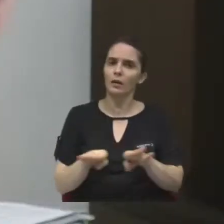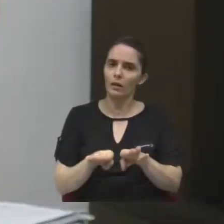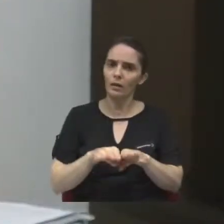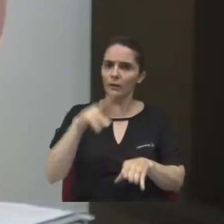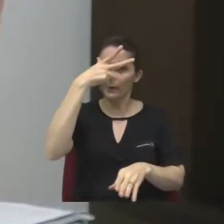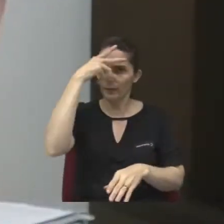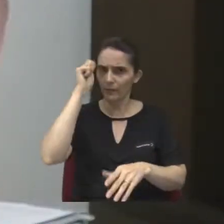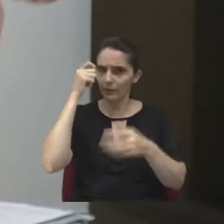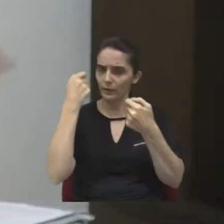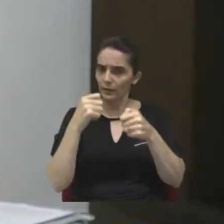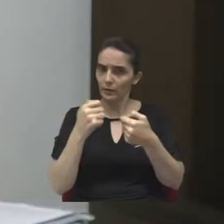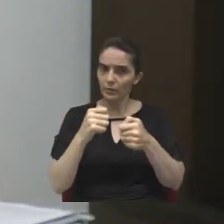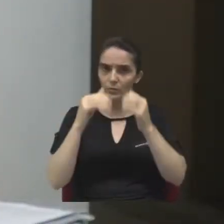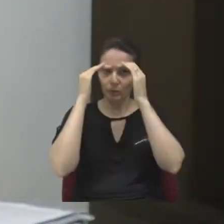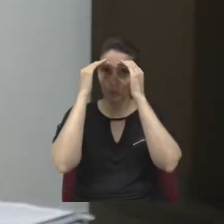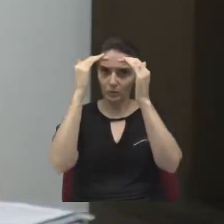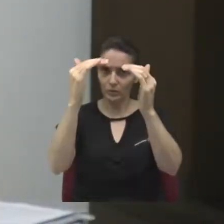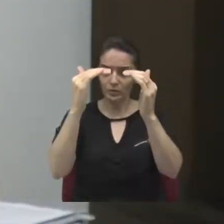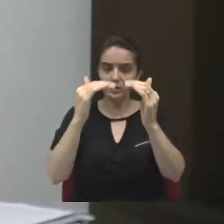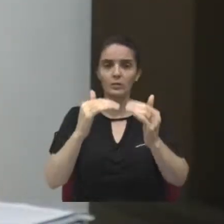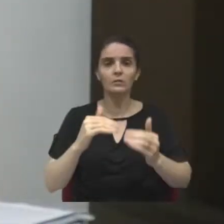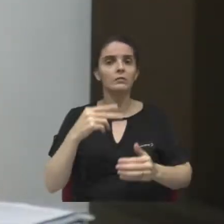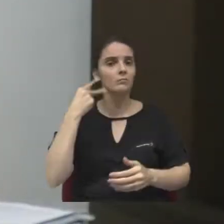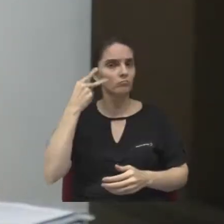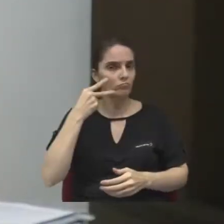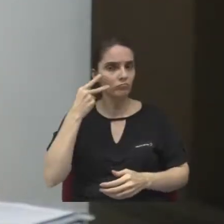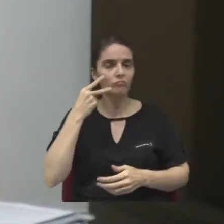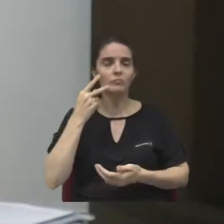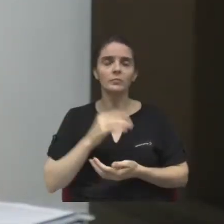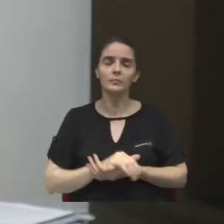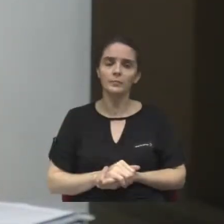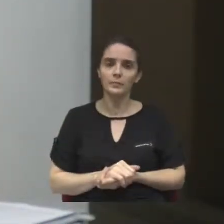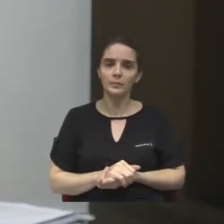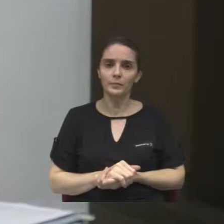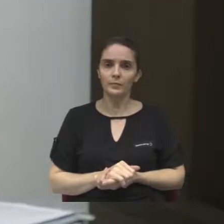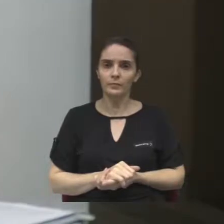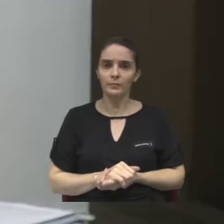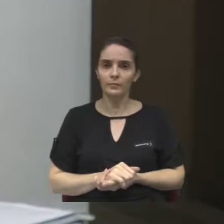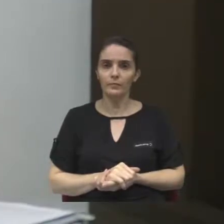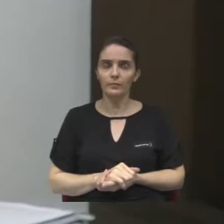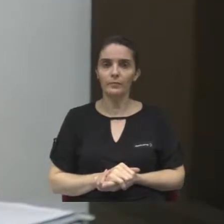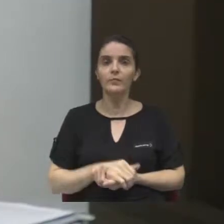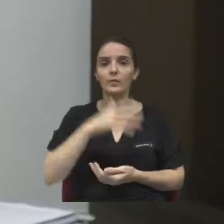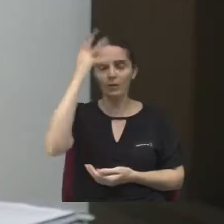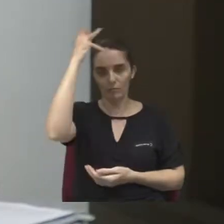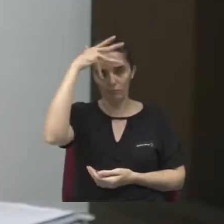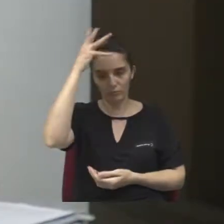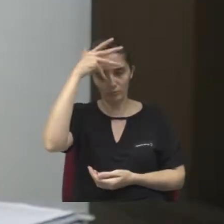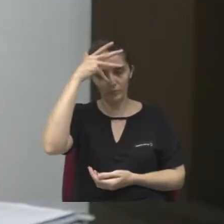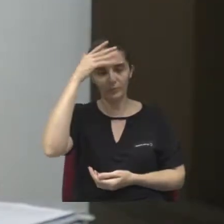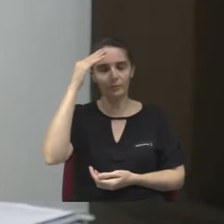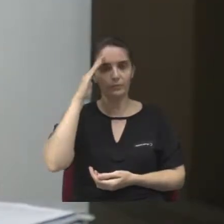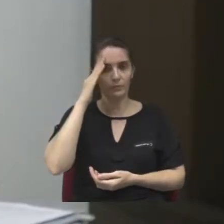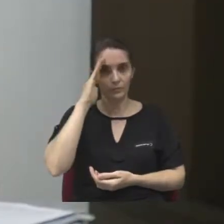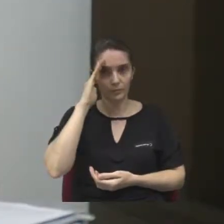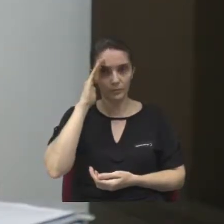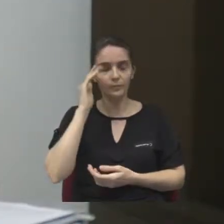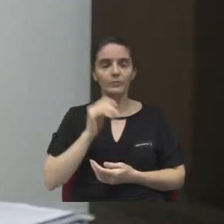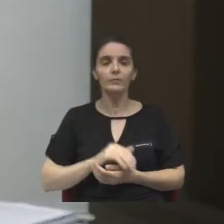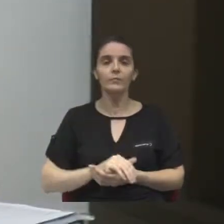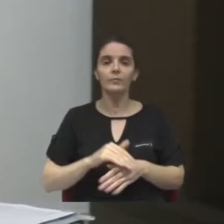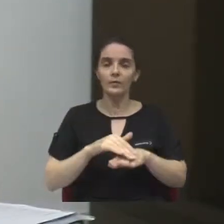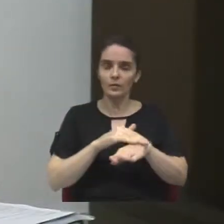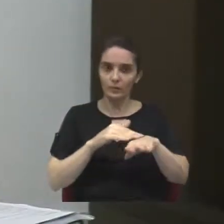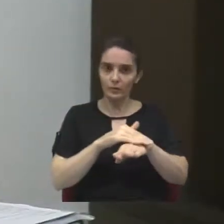Executivo deve respeitar a Câmara Municipal. Me solidarizo, faço que vou também conversar